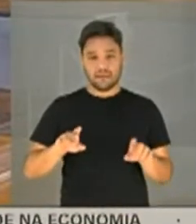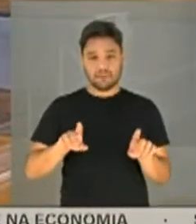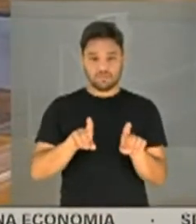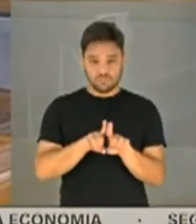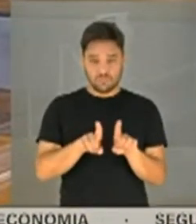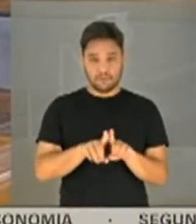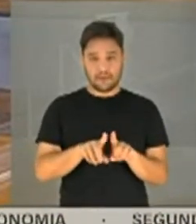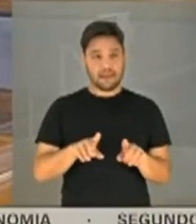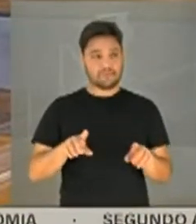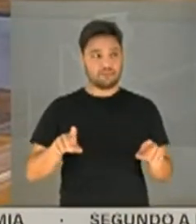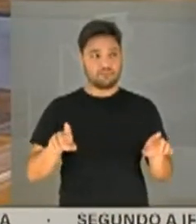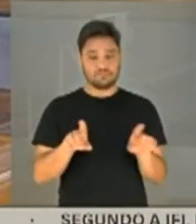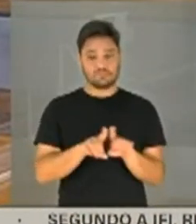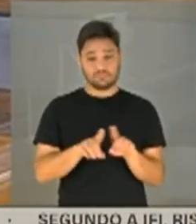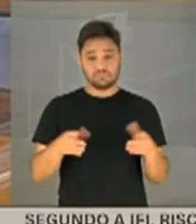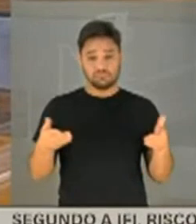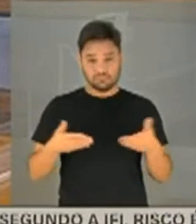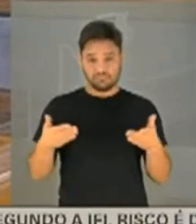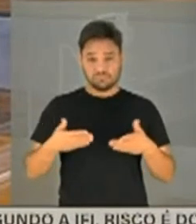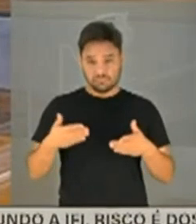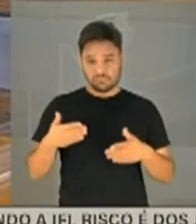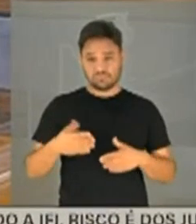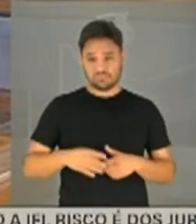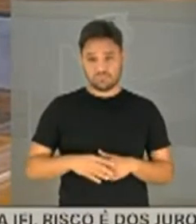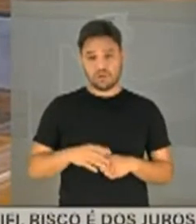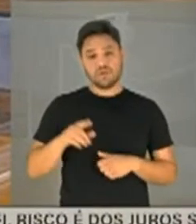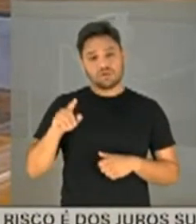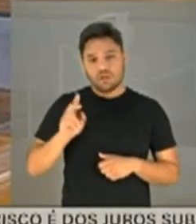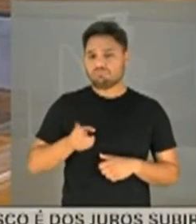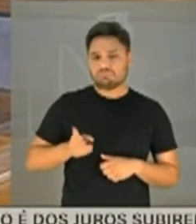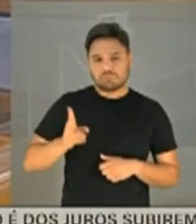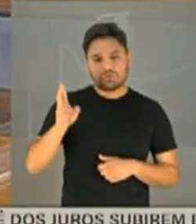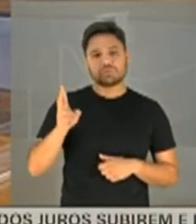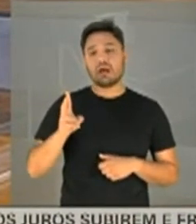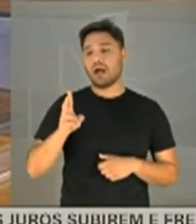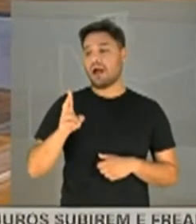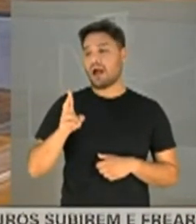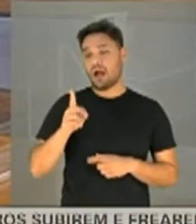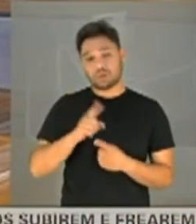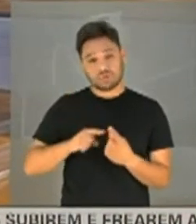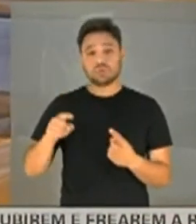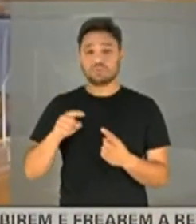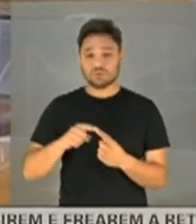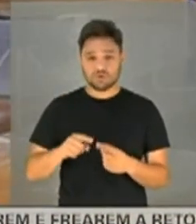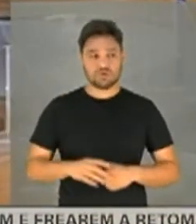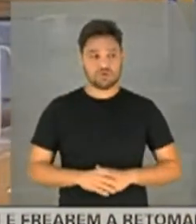o senador Reis, porque é uma pessoa que tem se mantido fiel aos seus ideais,